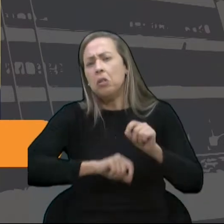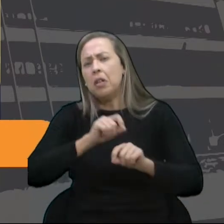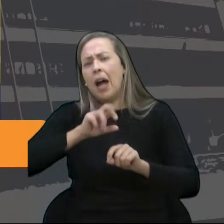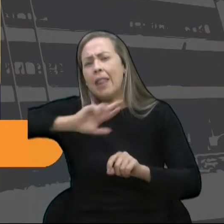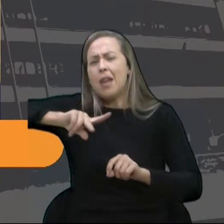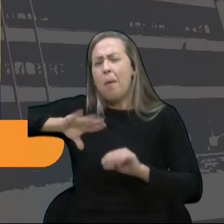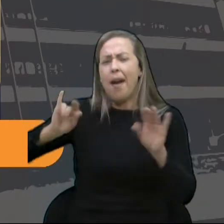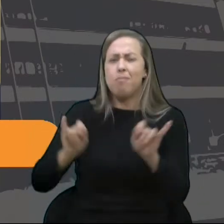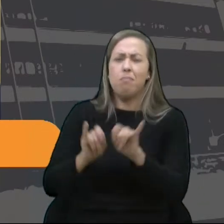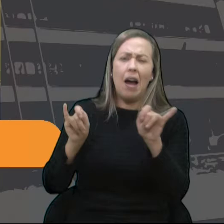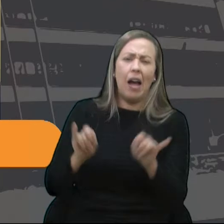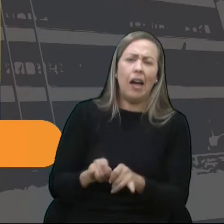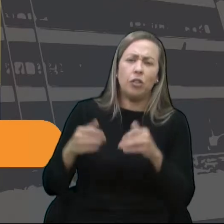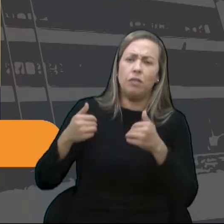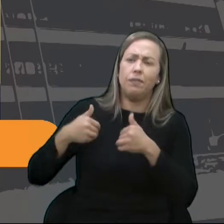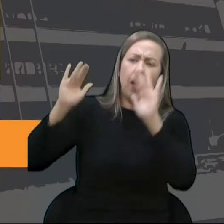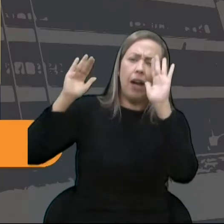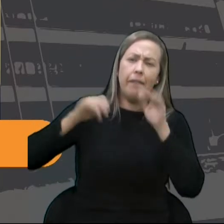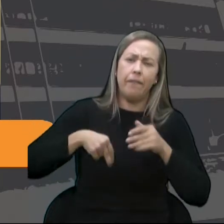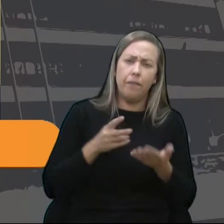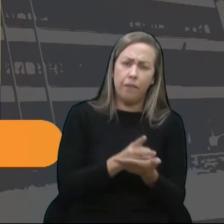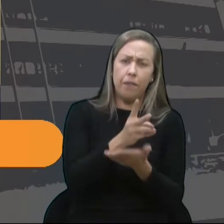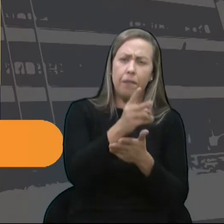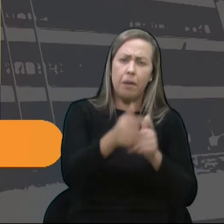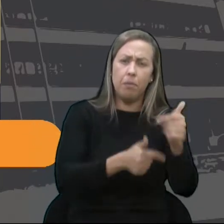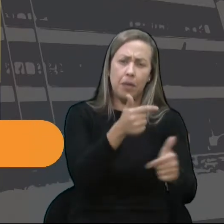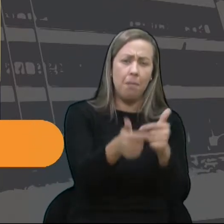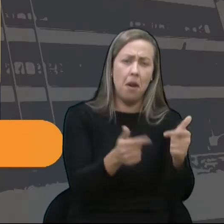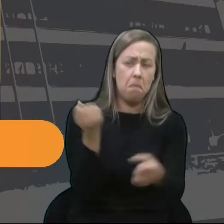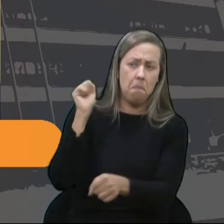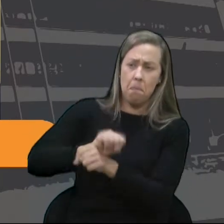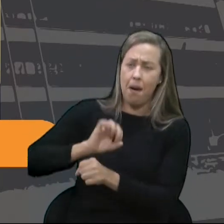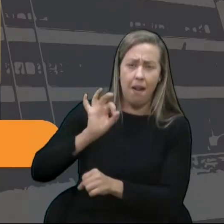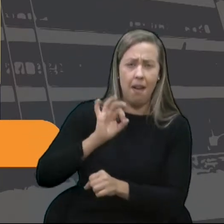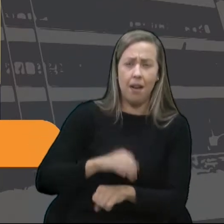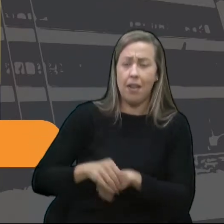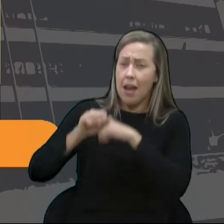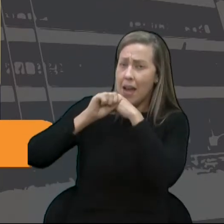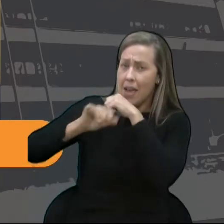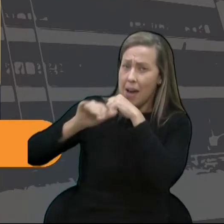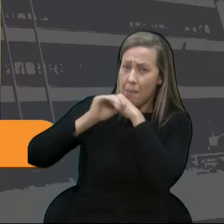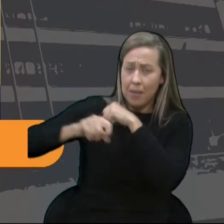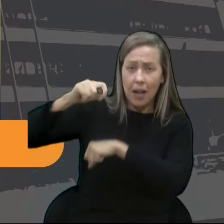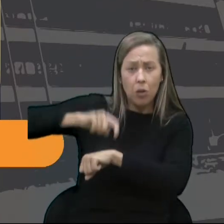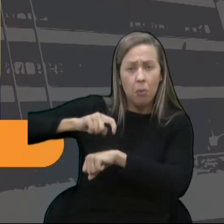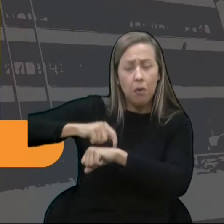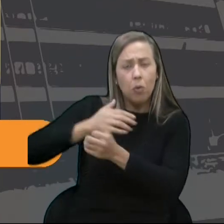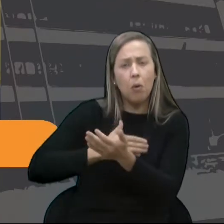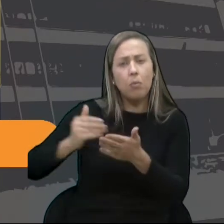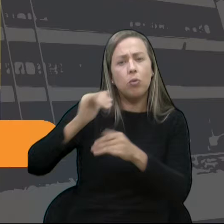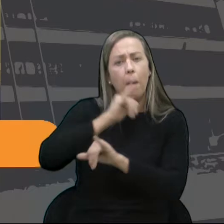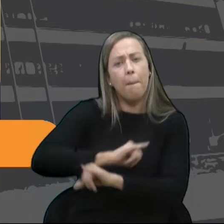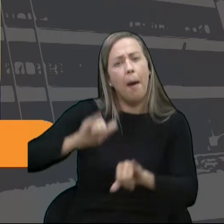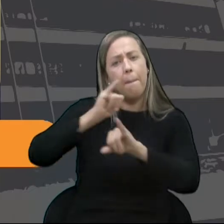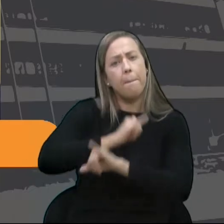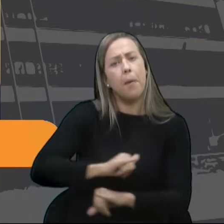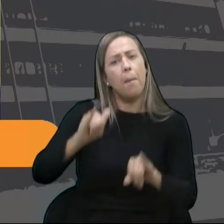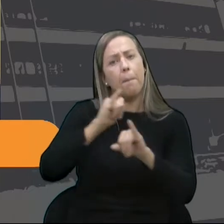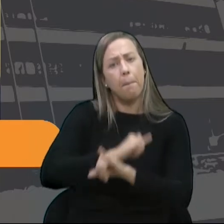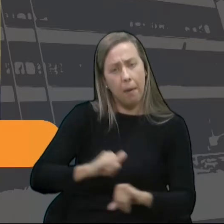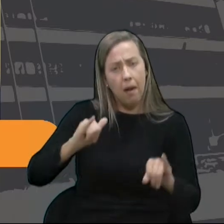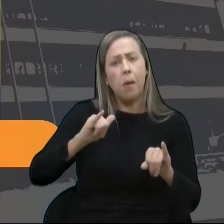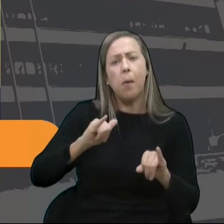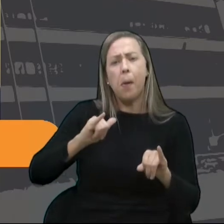é nada, vamos lá, não vamos parar, vamos em frente. E a imprensa, naquele momento, começou a divulgar aqui, e em